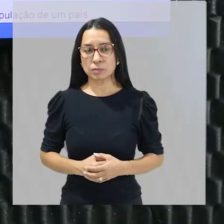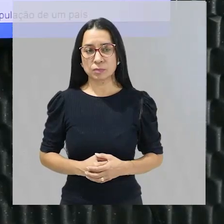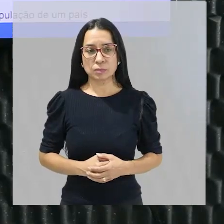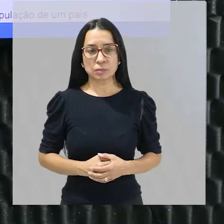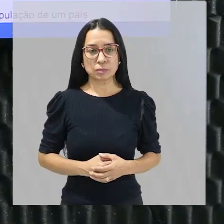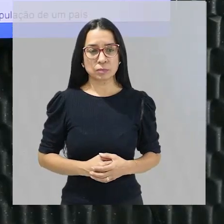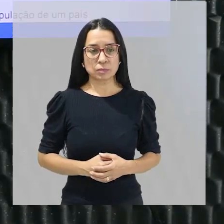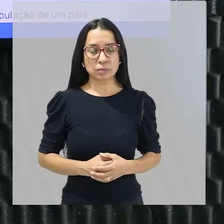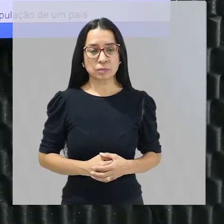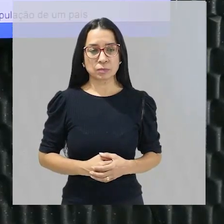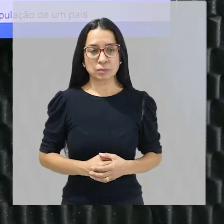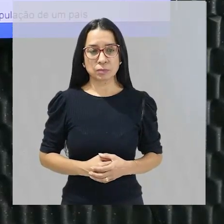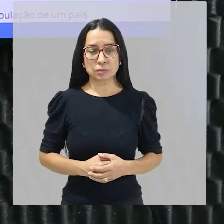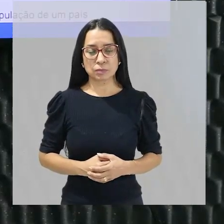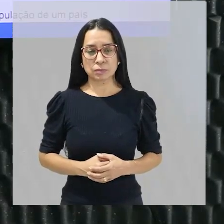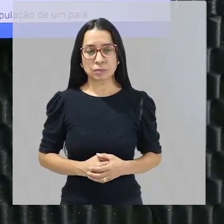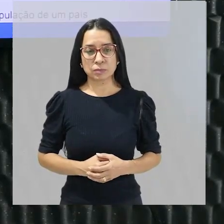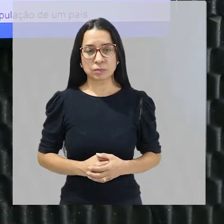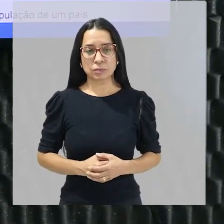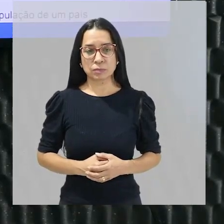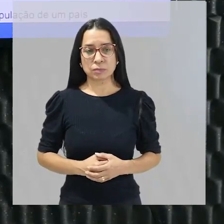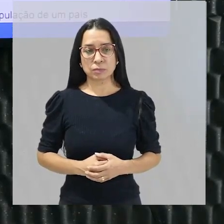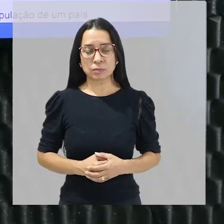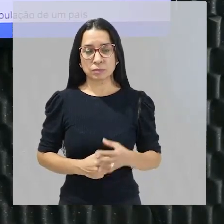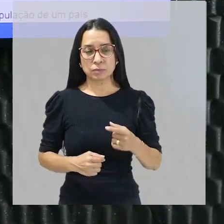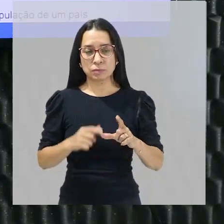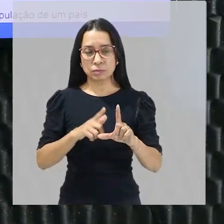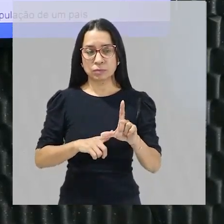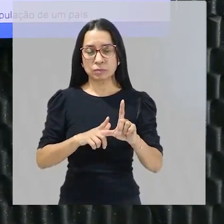da produção industrial capitalista é a.